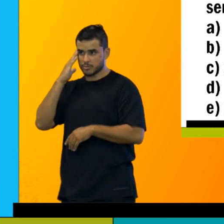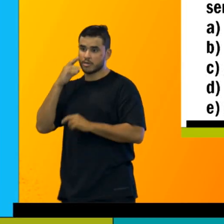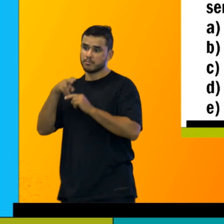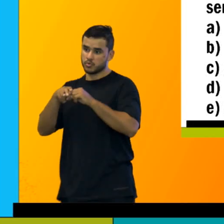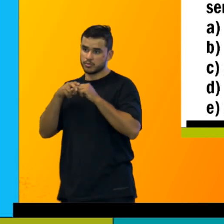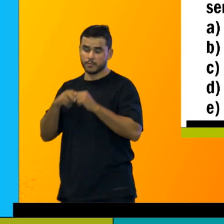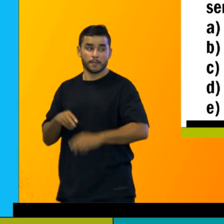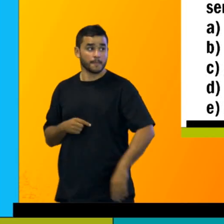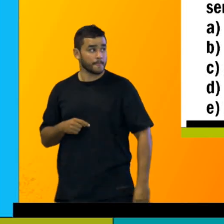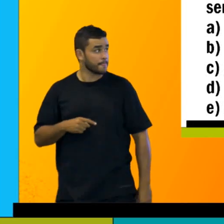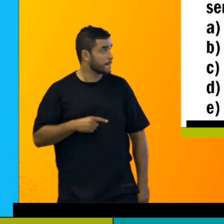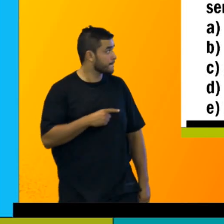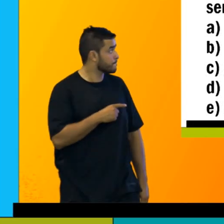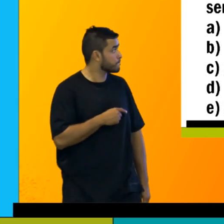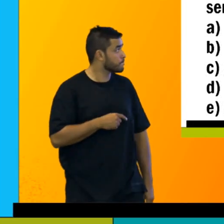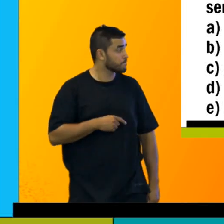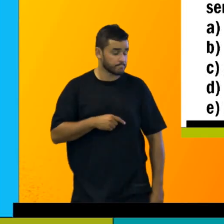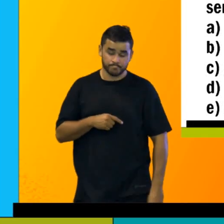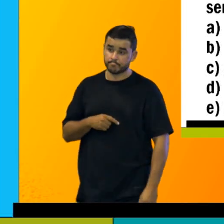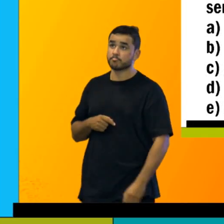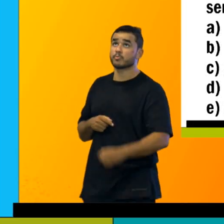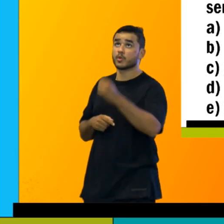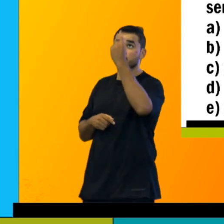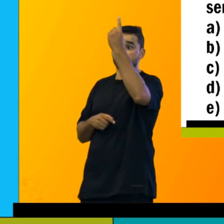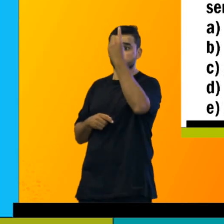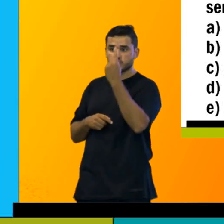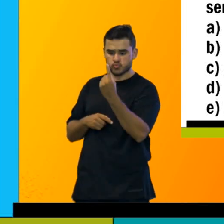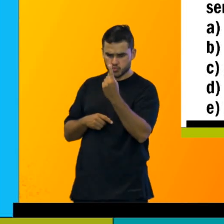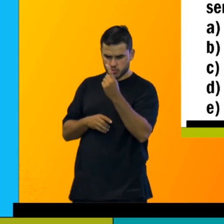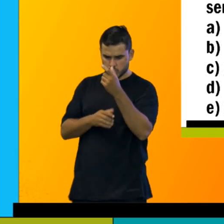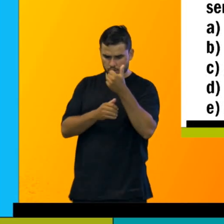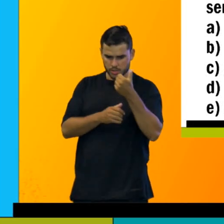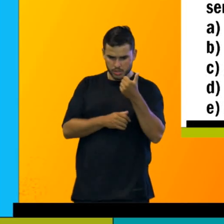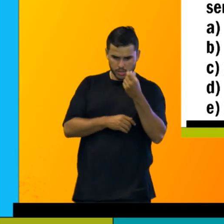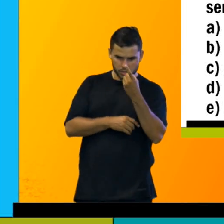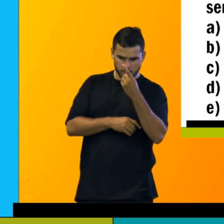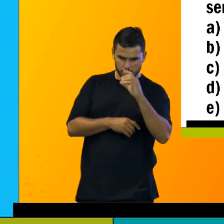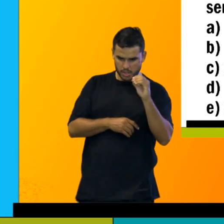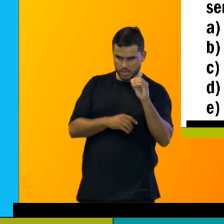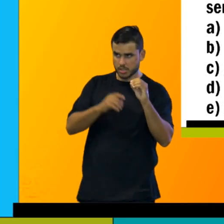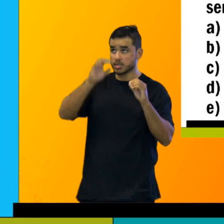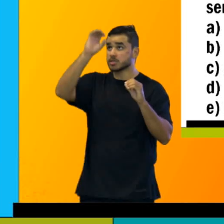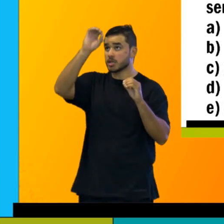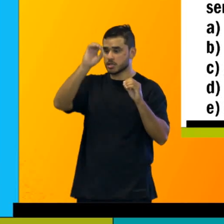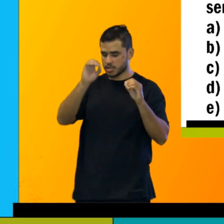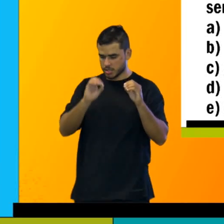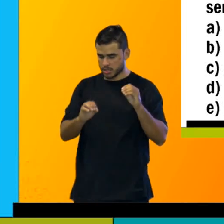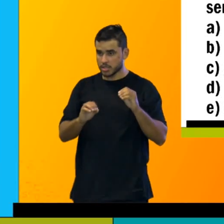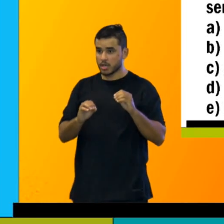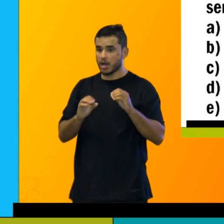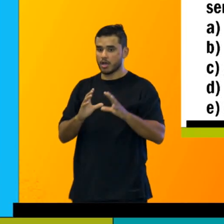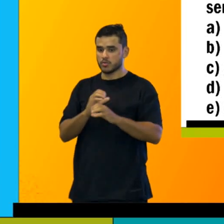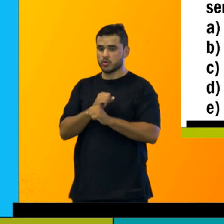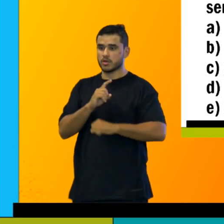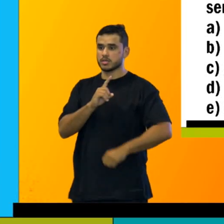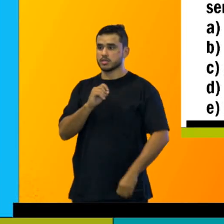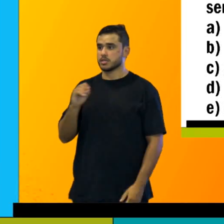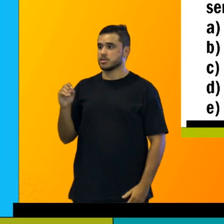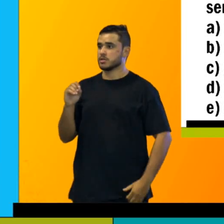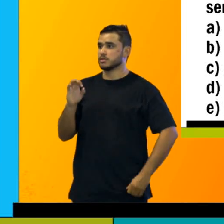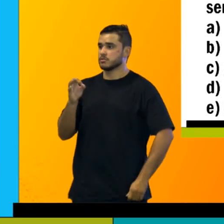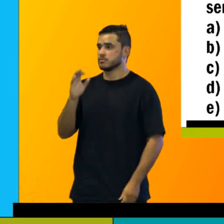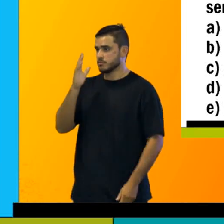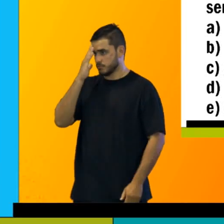ó. 1 mais 1 dá 10. Consequentemente, a resposta é 100. Ou seja,